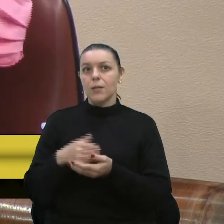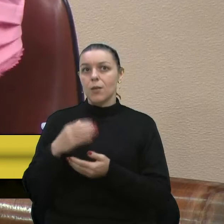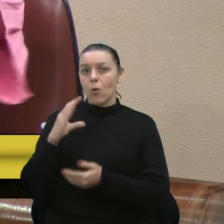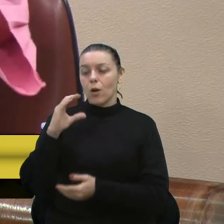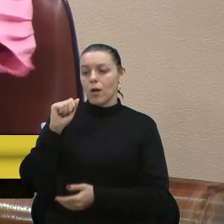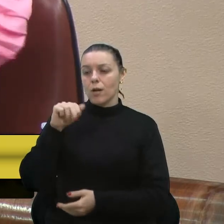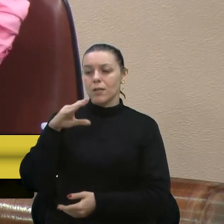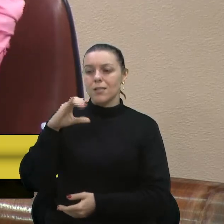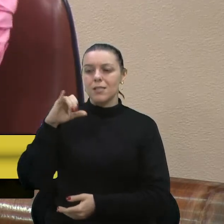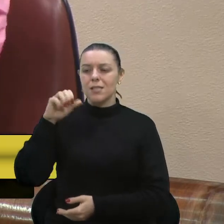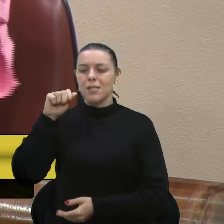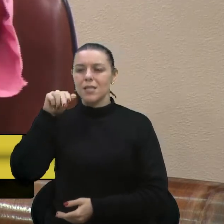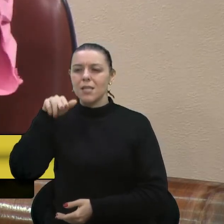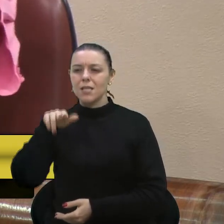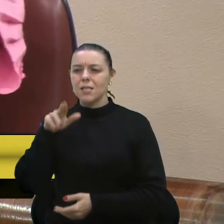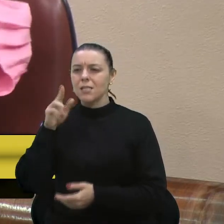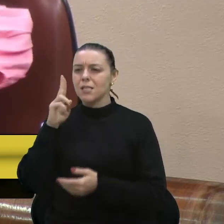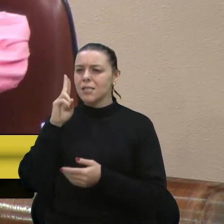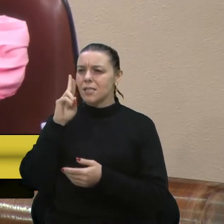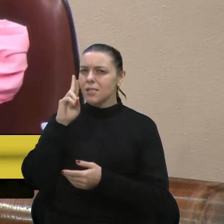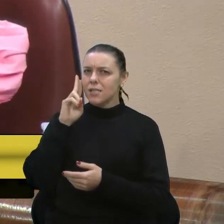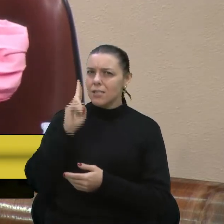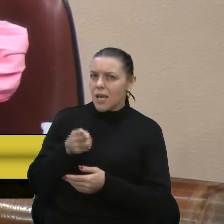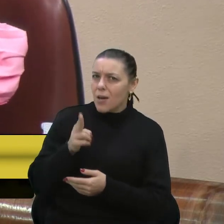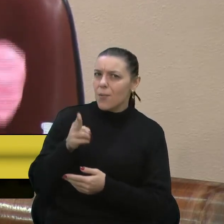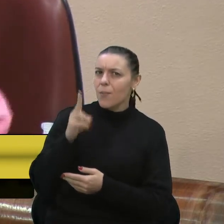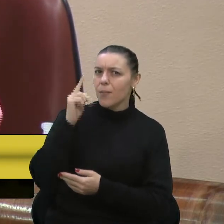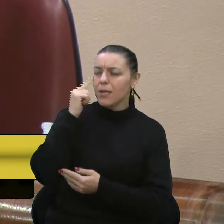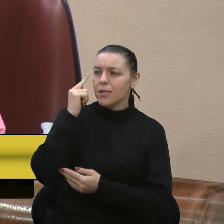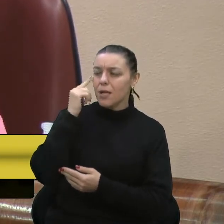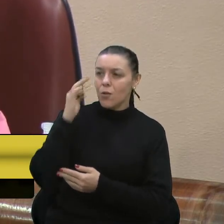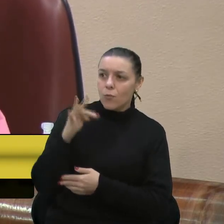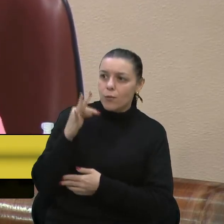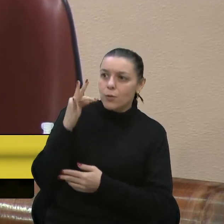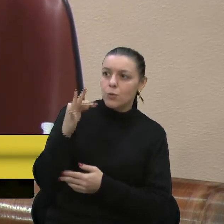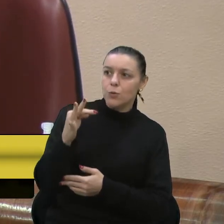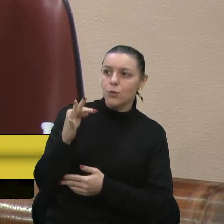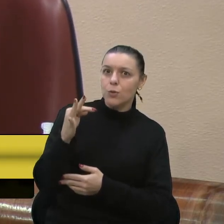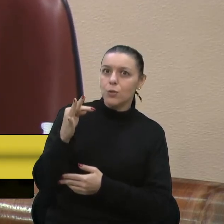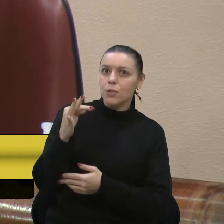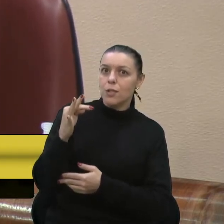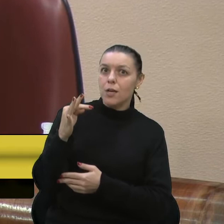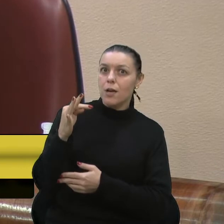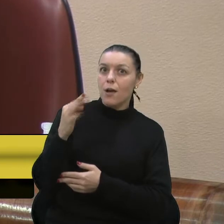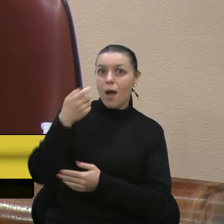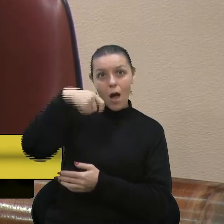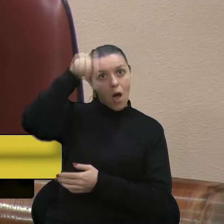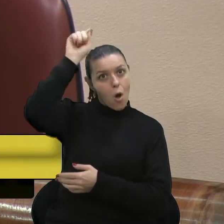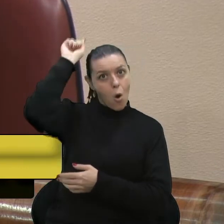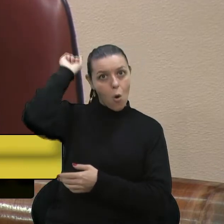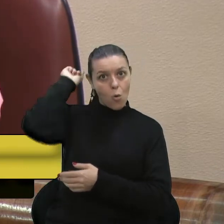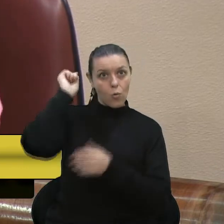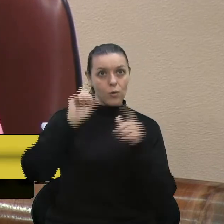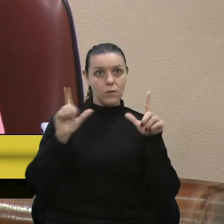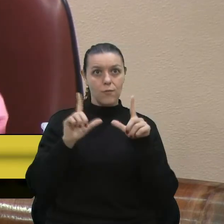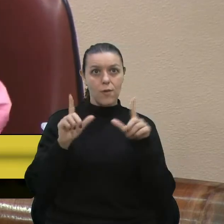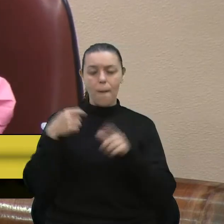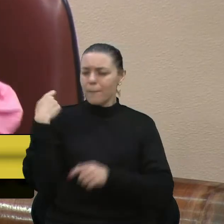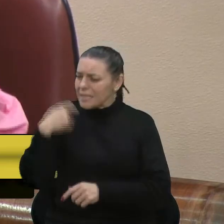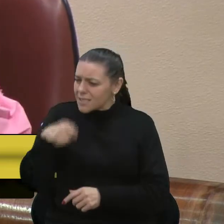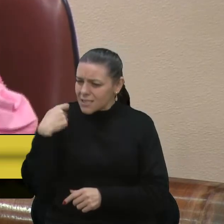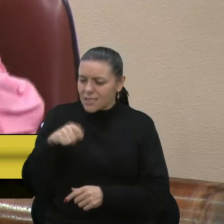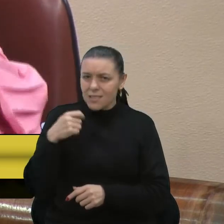sempre visionário, sempre pensando lá na frente, né, ele disse: a UX TV precisa transmitir ao vivo a Festa da Uva. Nós